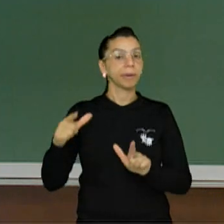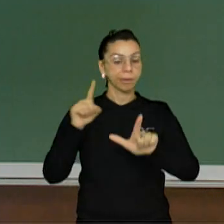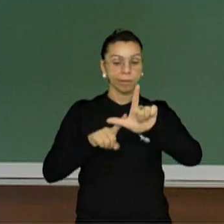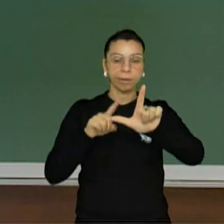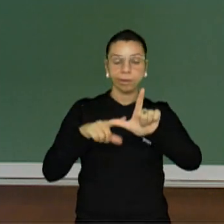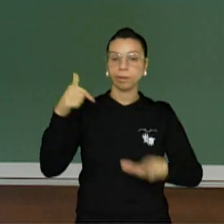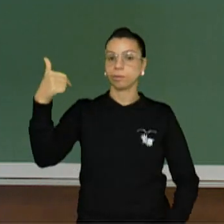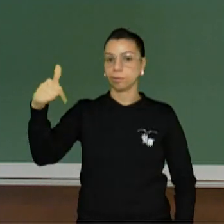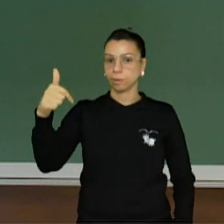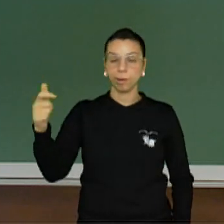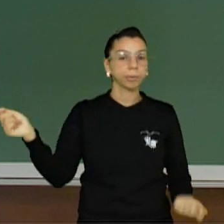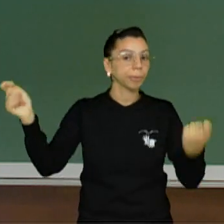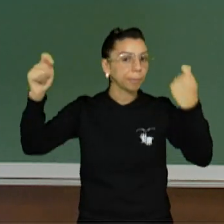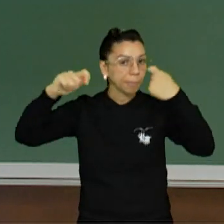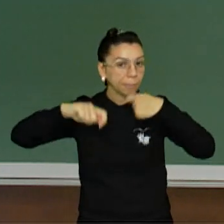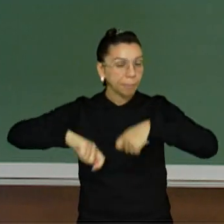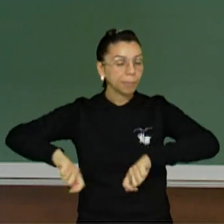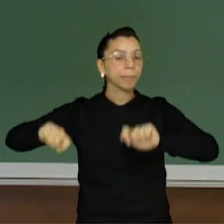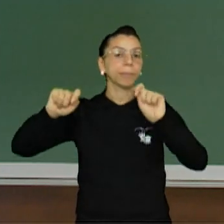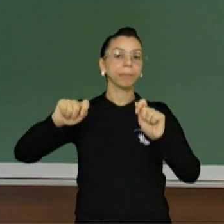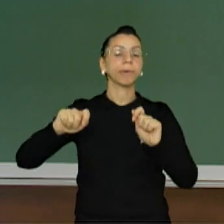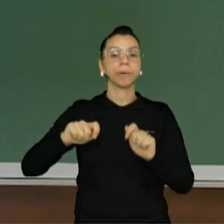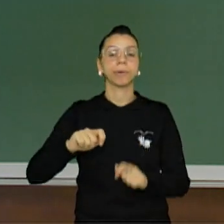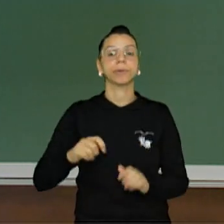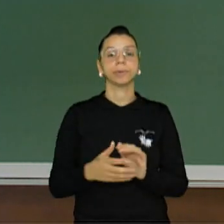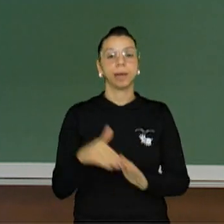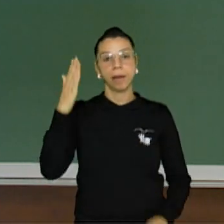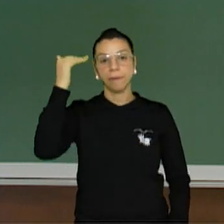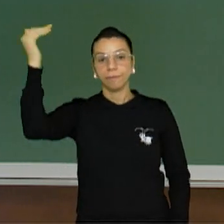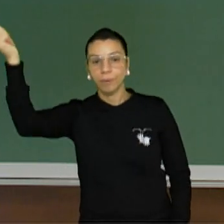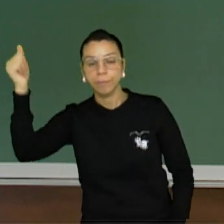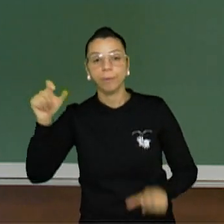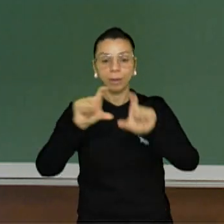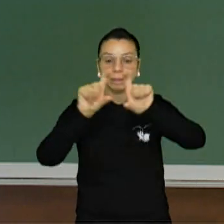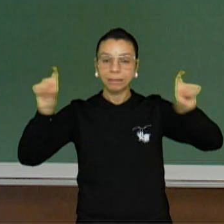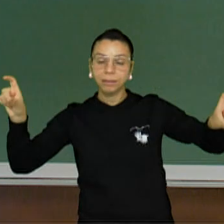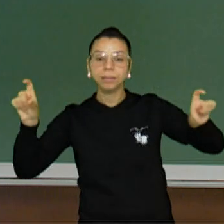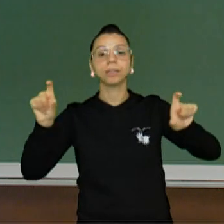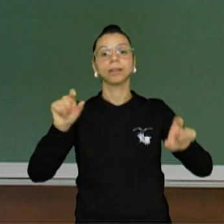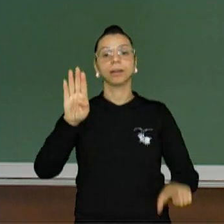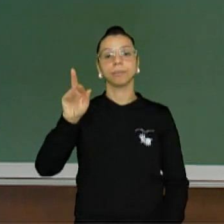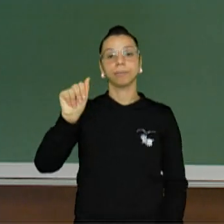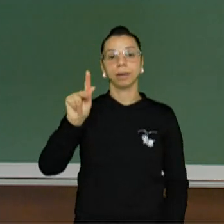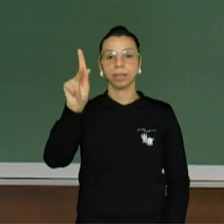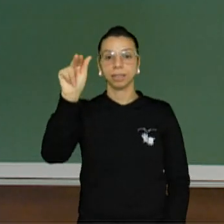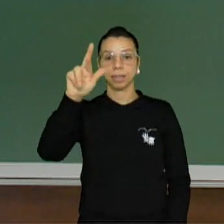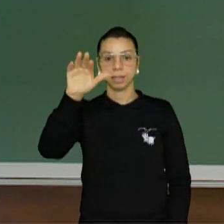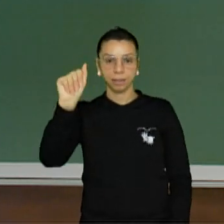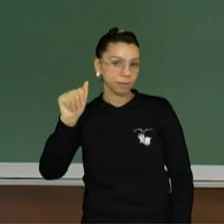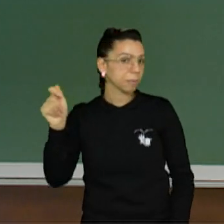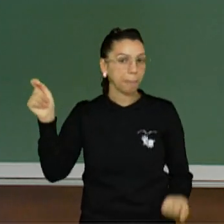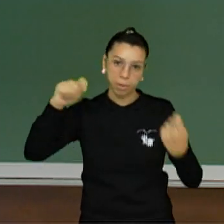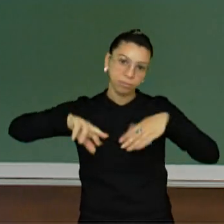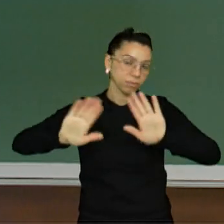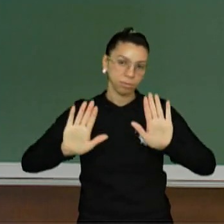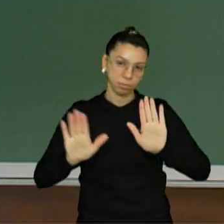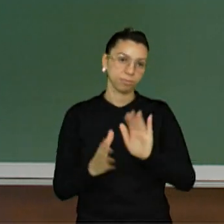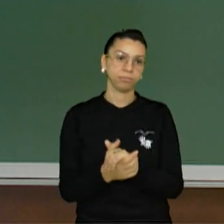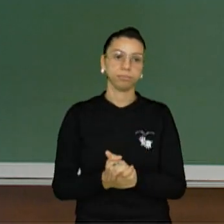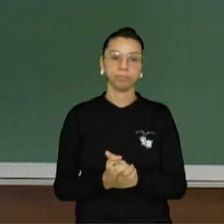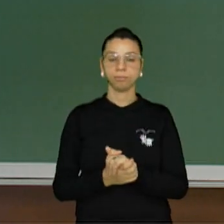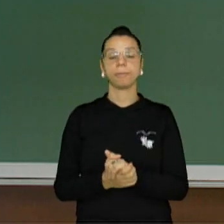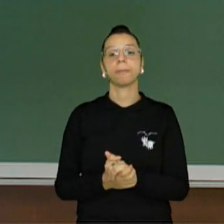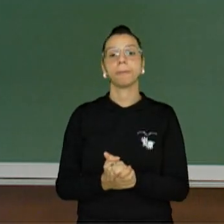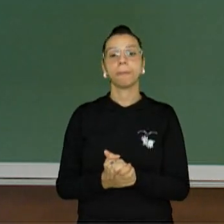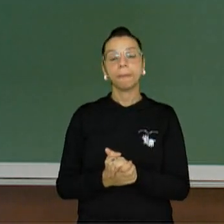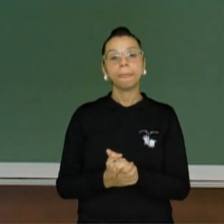não precisa usar a famosa fórmula de Bhaskara aqui, gente. O que a gente faz? Então, eu passei o 4